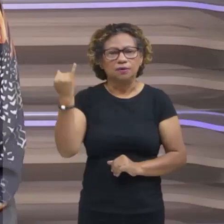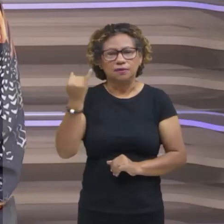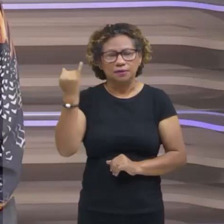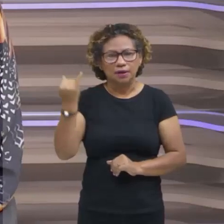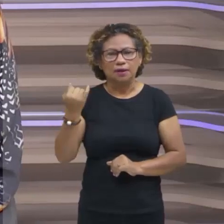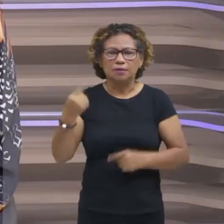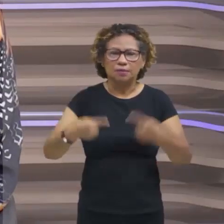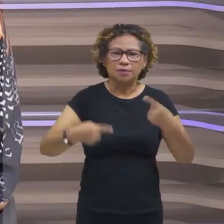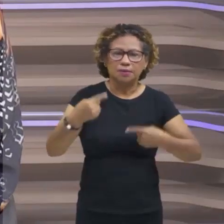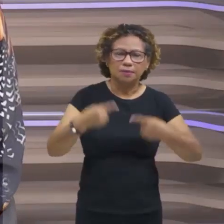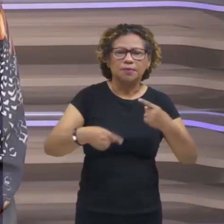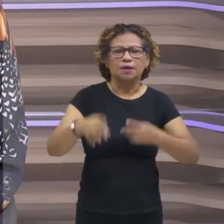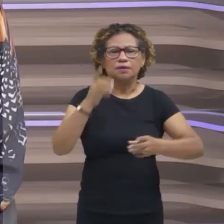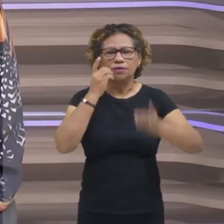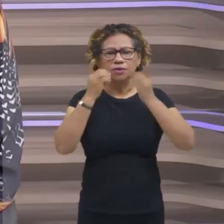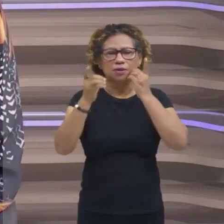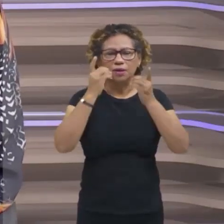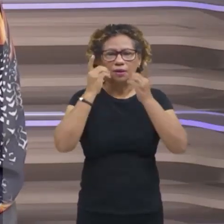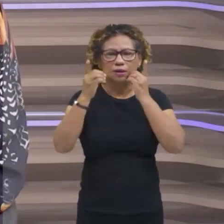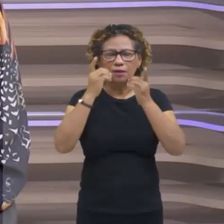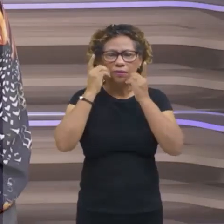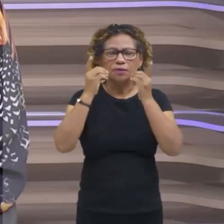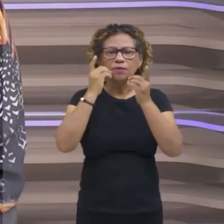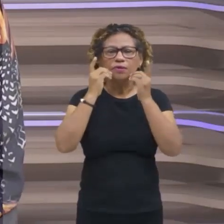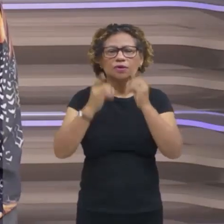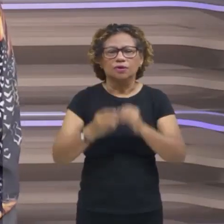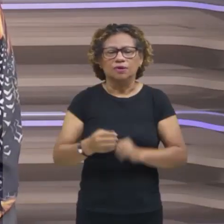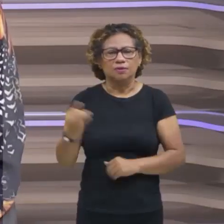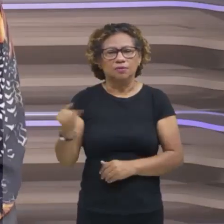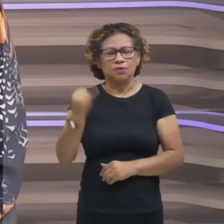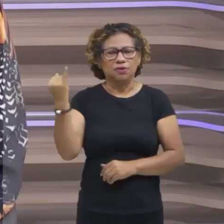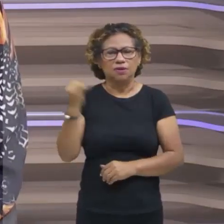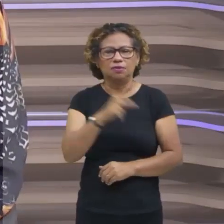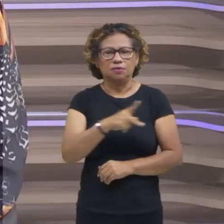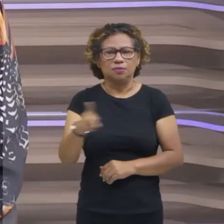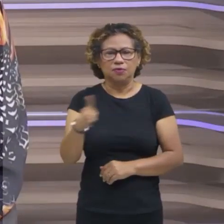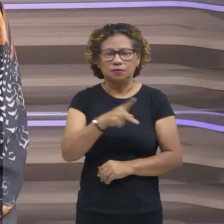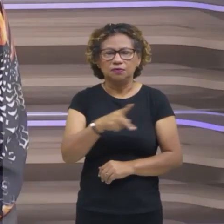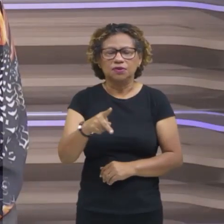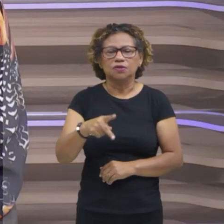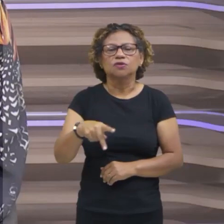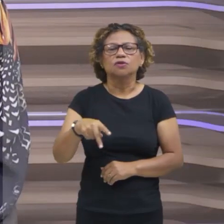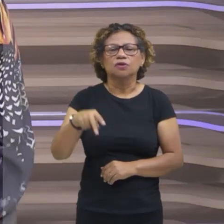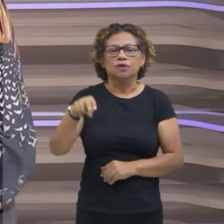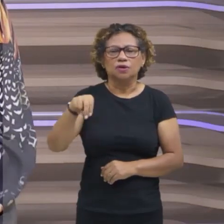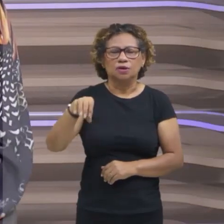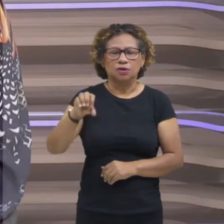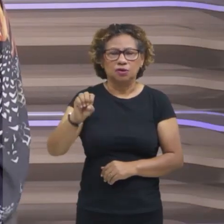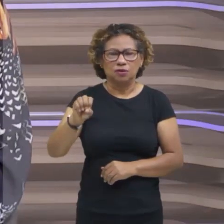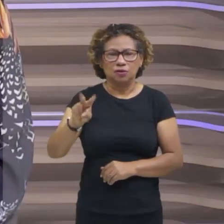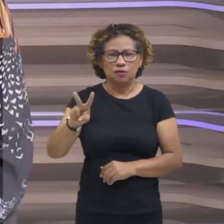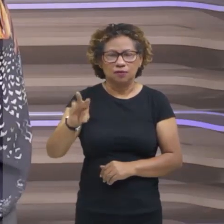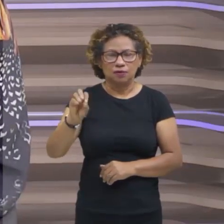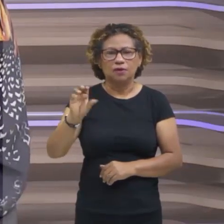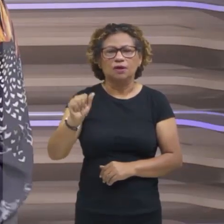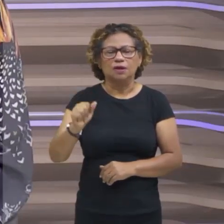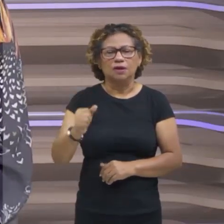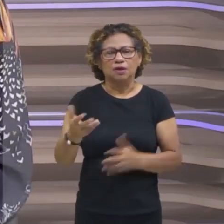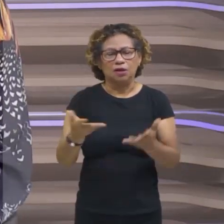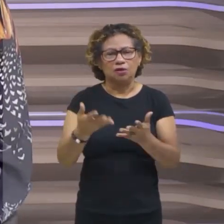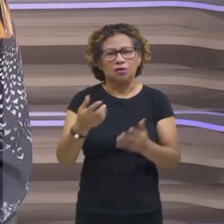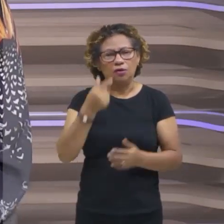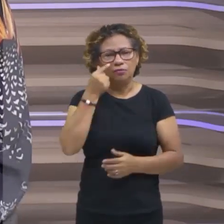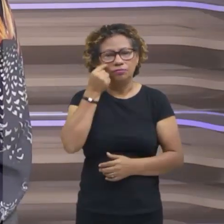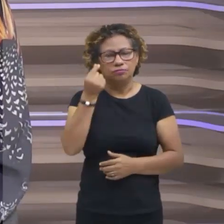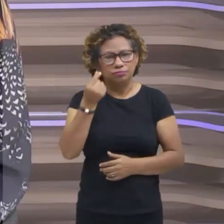diálogos formativos com a presença de uma pessoa tão ilustre como o professor Antônio Nova, com você presente aqui